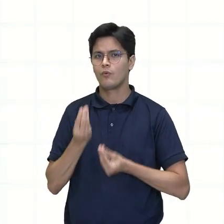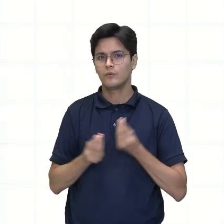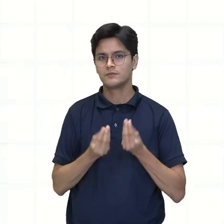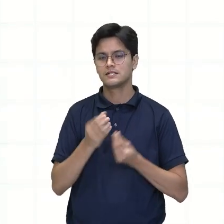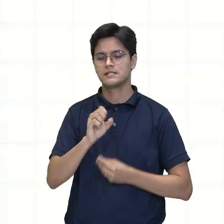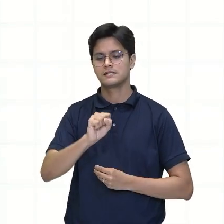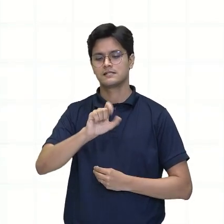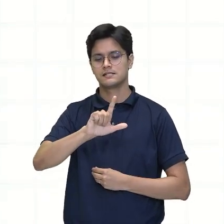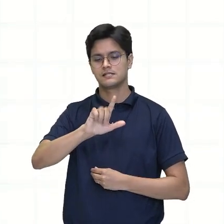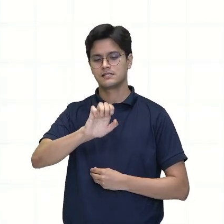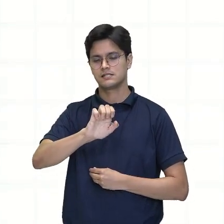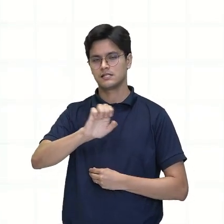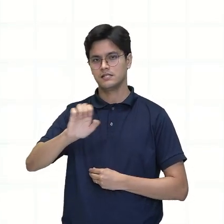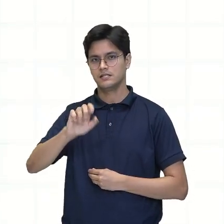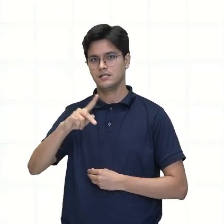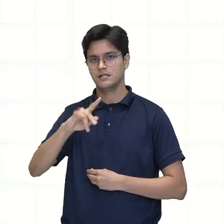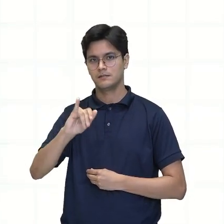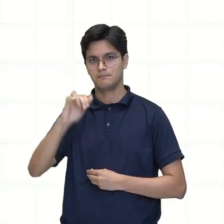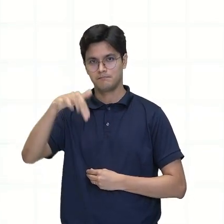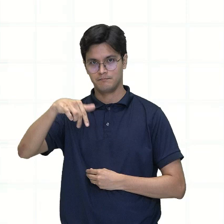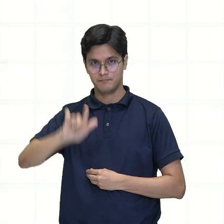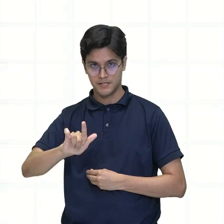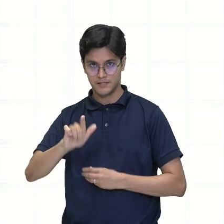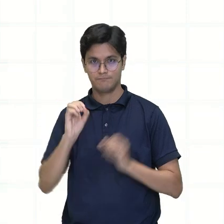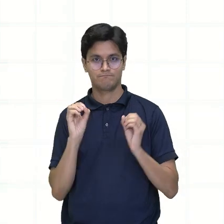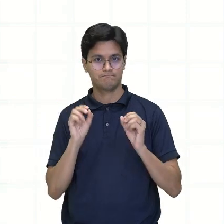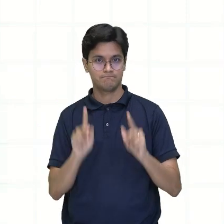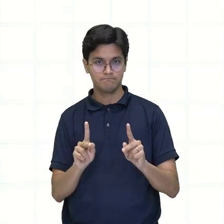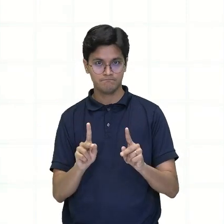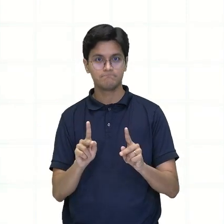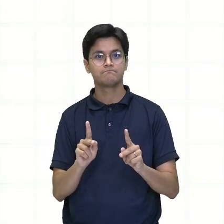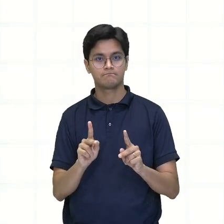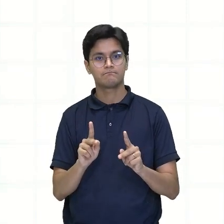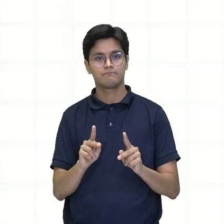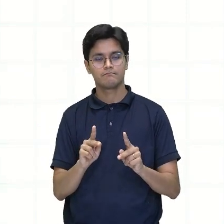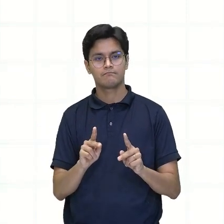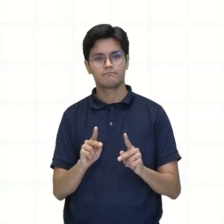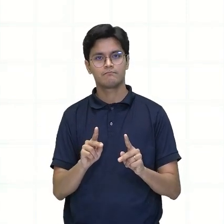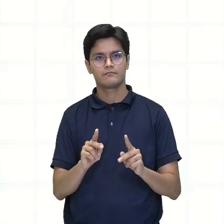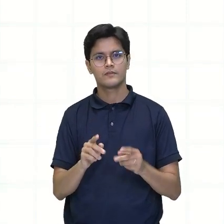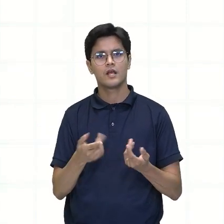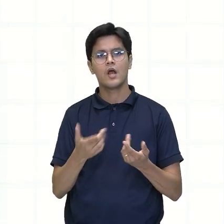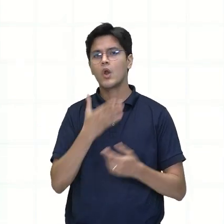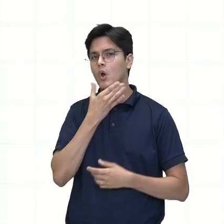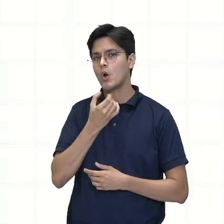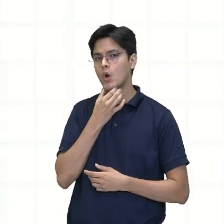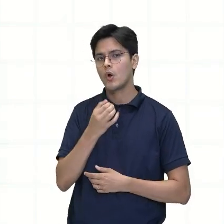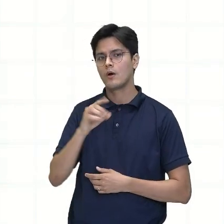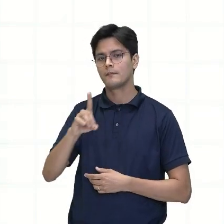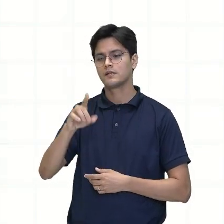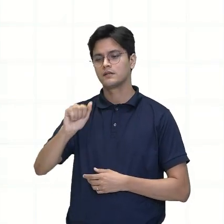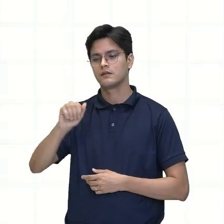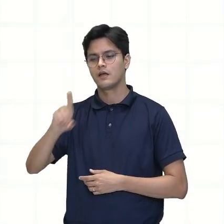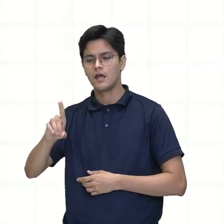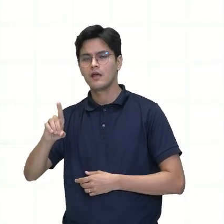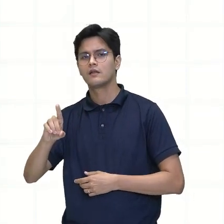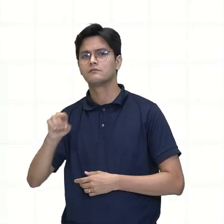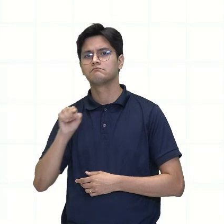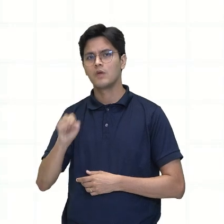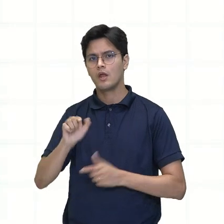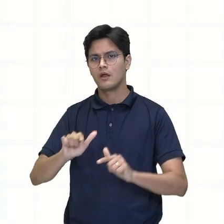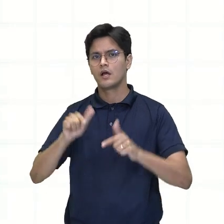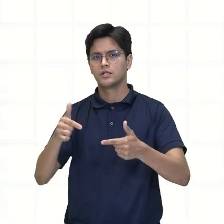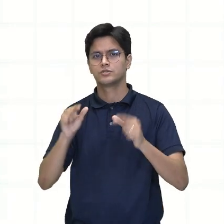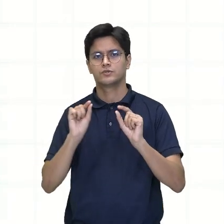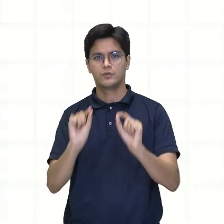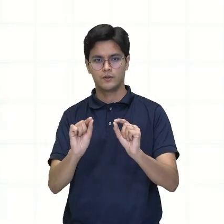Sleeping. Sleeping. Tá? E o que o Dad está fazendo? Dad is drinking or